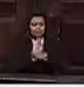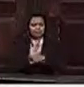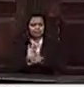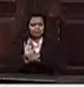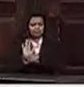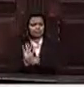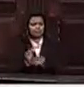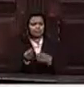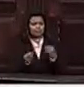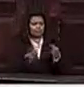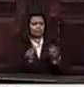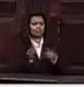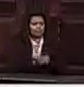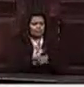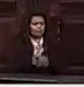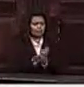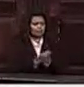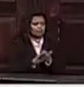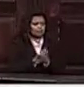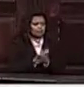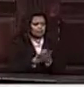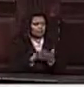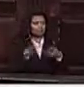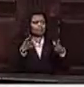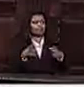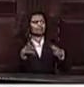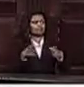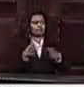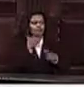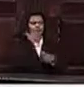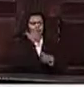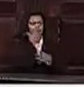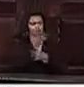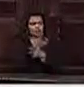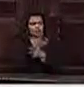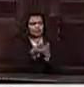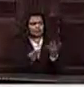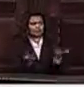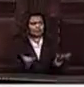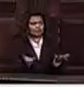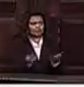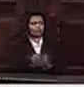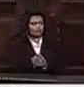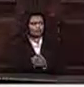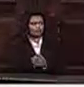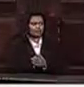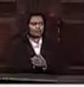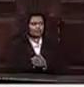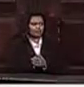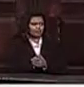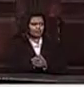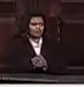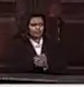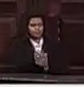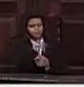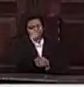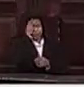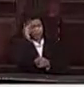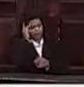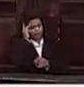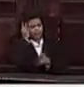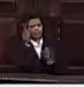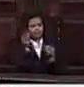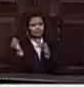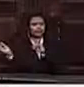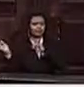na rede social, e qual é a imagem que eu levo da cidade do Rio de Janeiro?